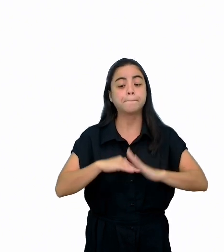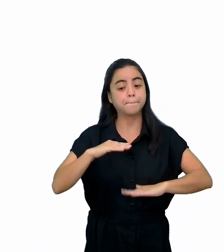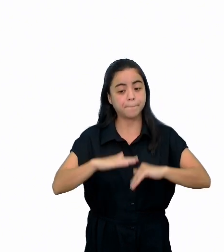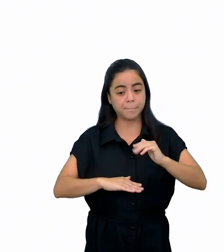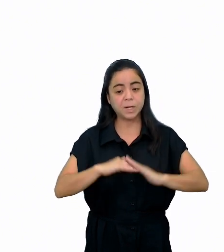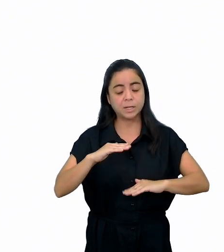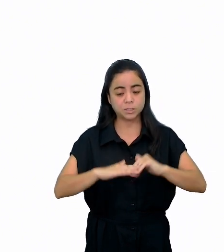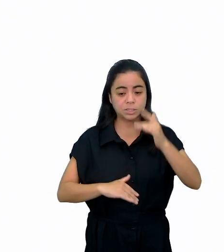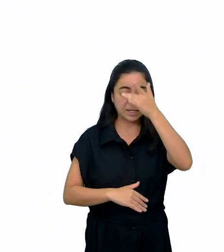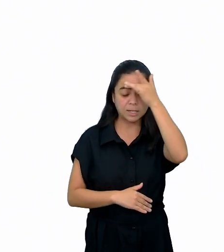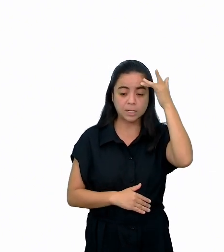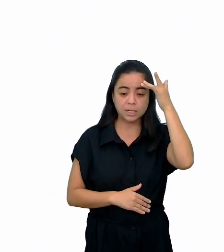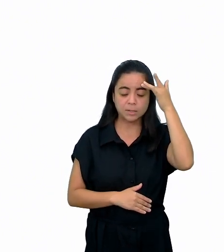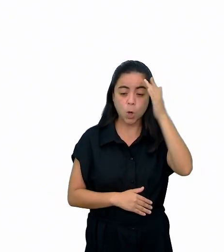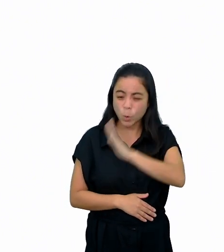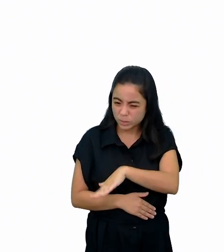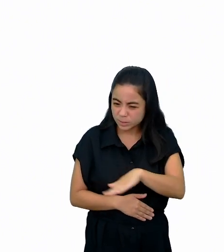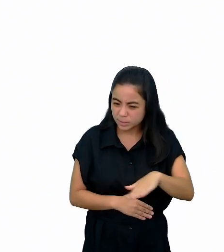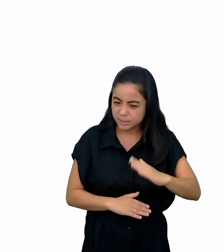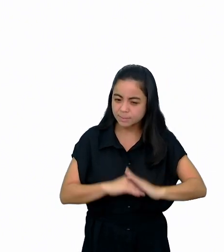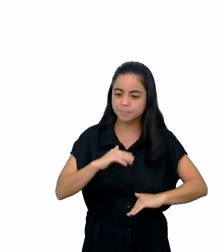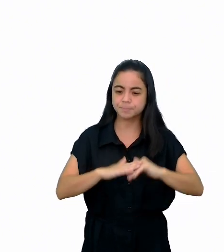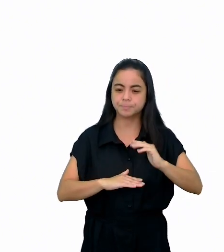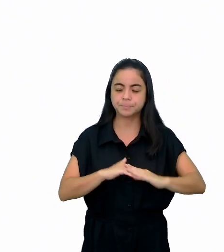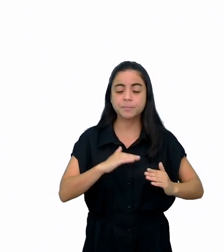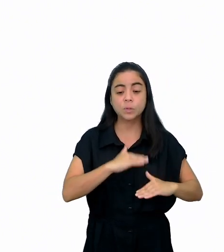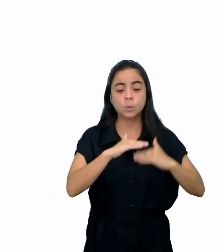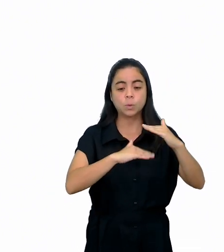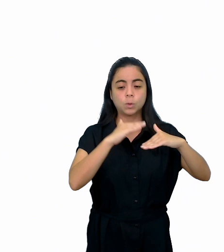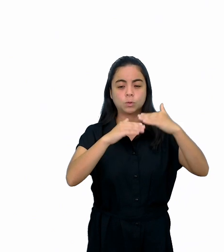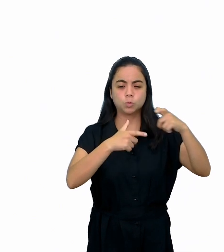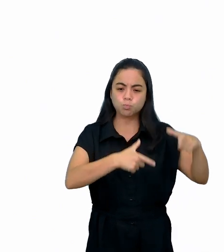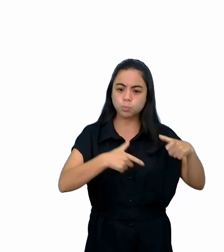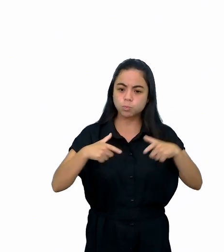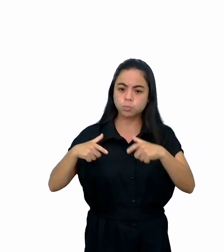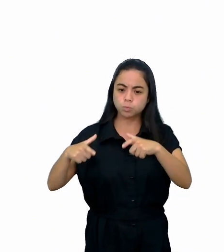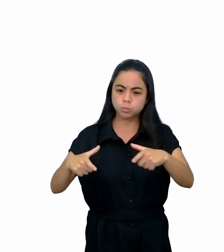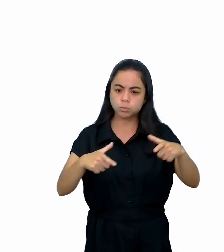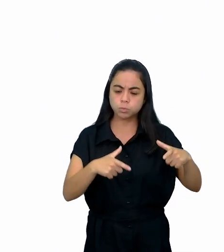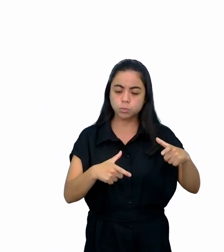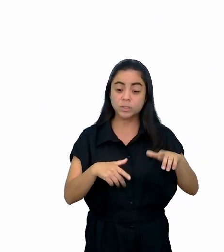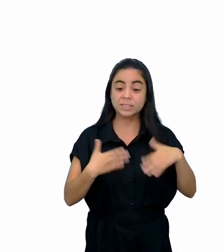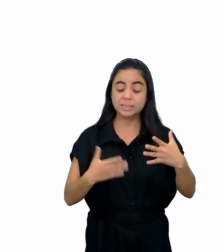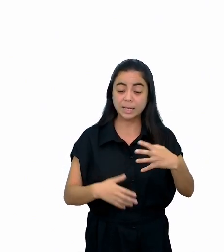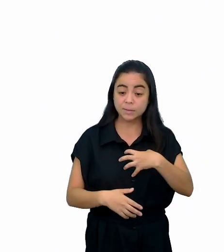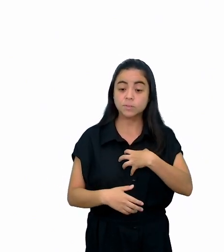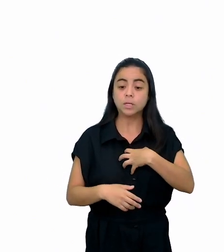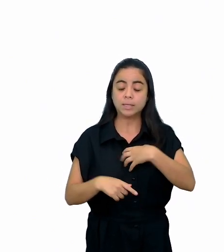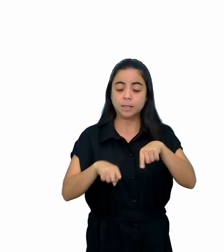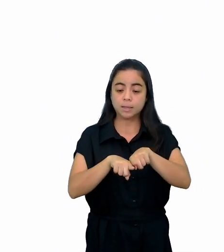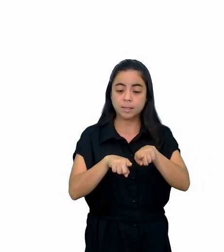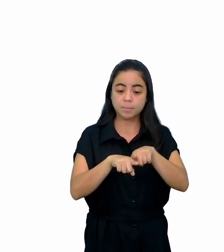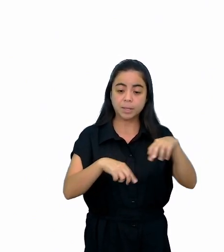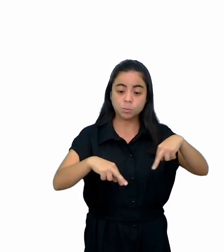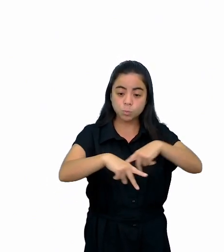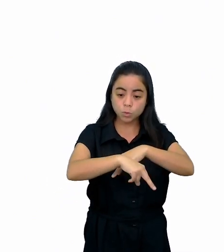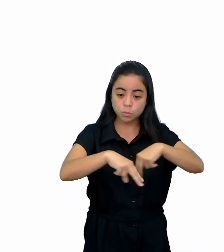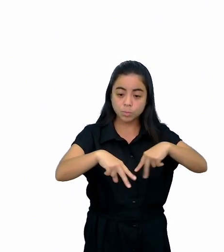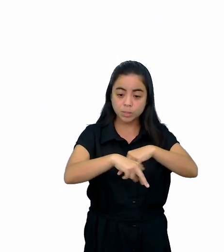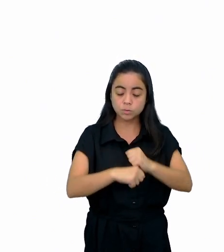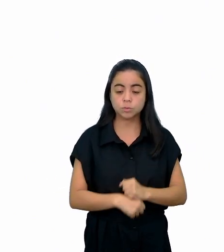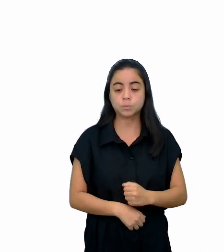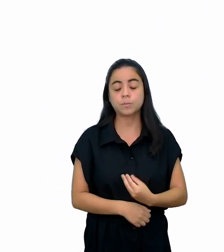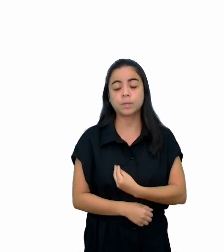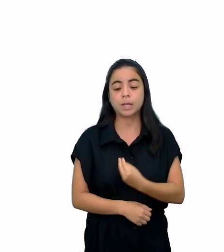né? As crianças constroem as suas primeiras noções espaciais por meio dos sentidos e dos movimentos. Essas